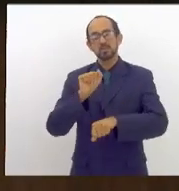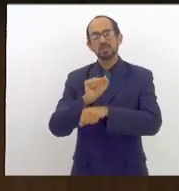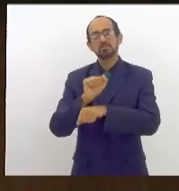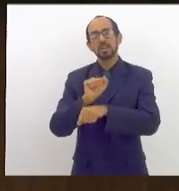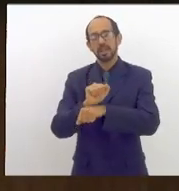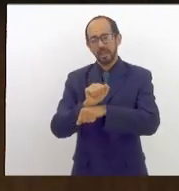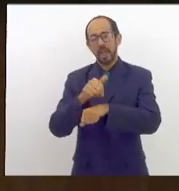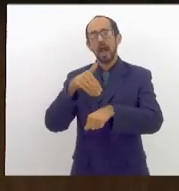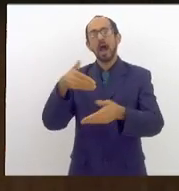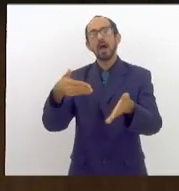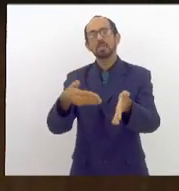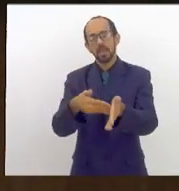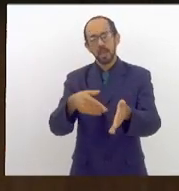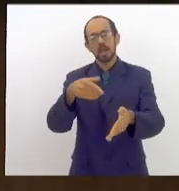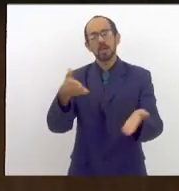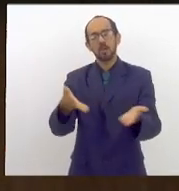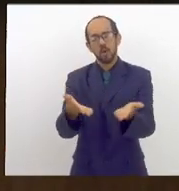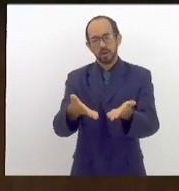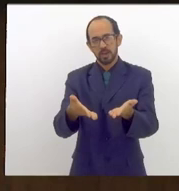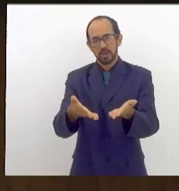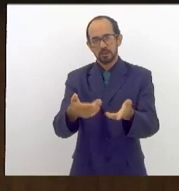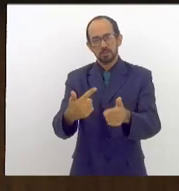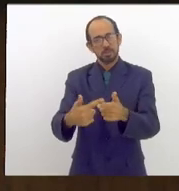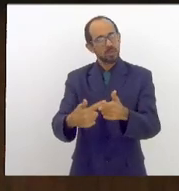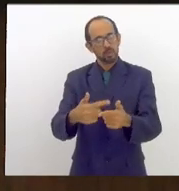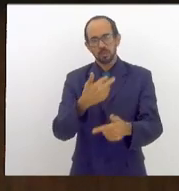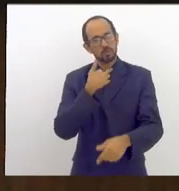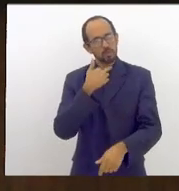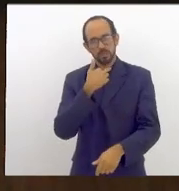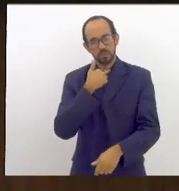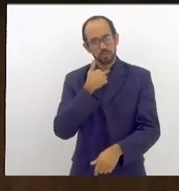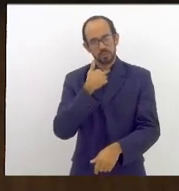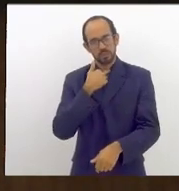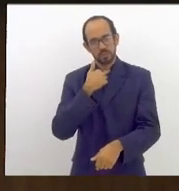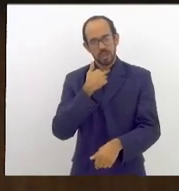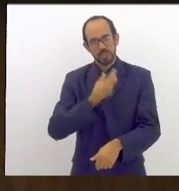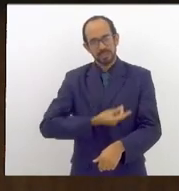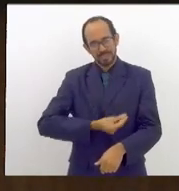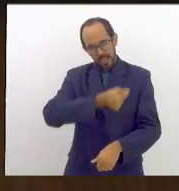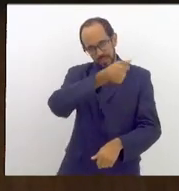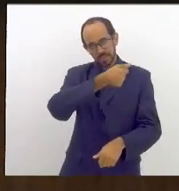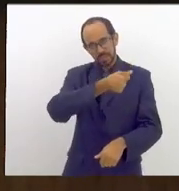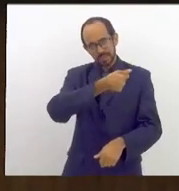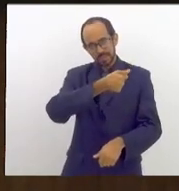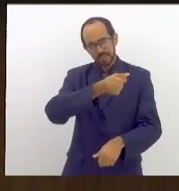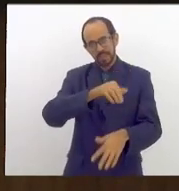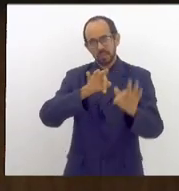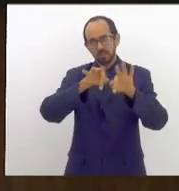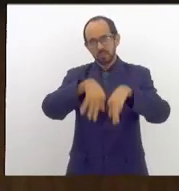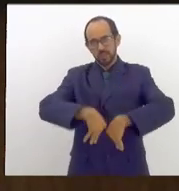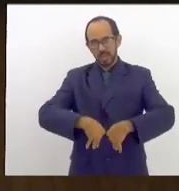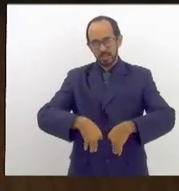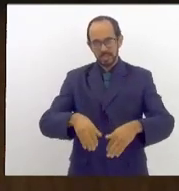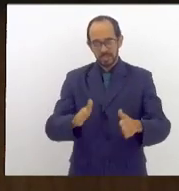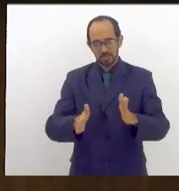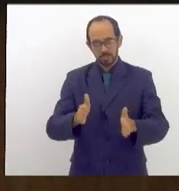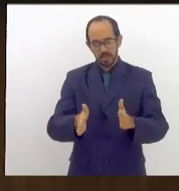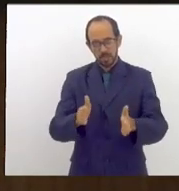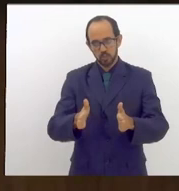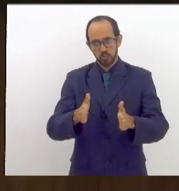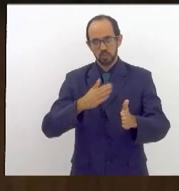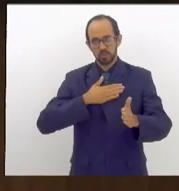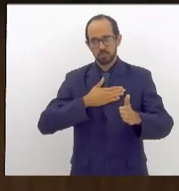porque eu não poderia sair daqui e deixar encerrar esse período de meu mandato